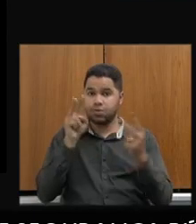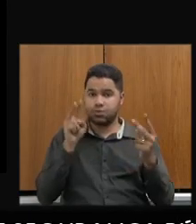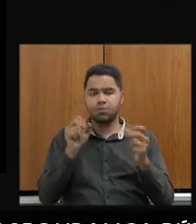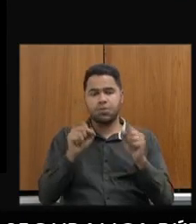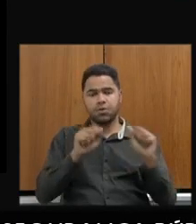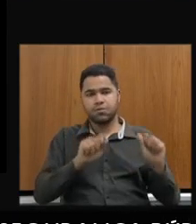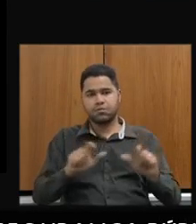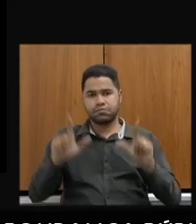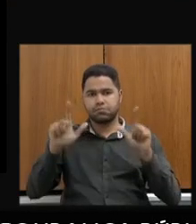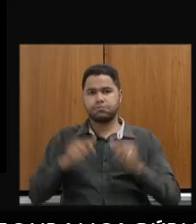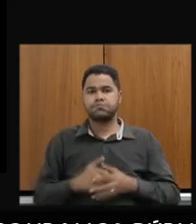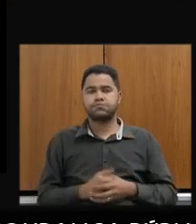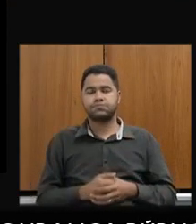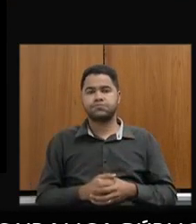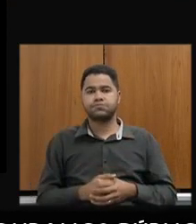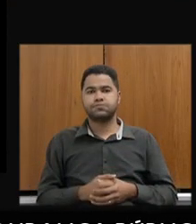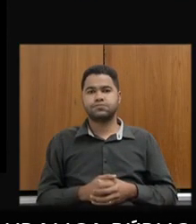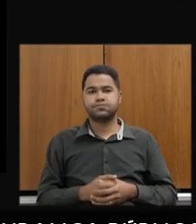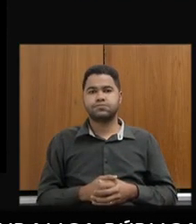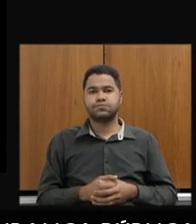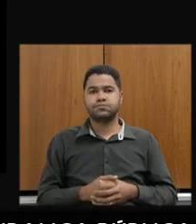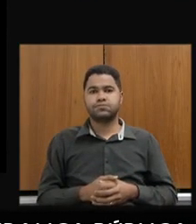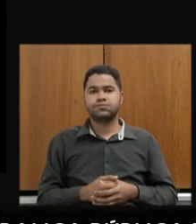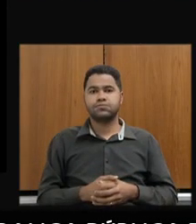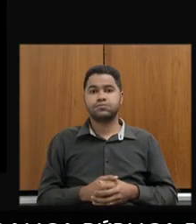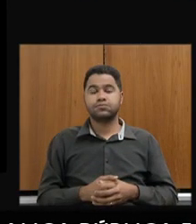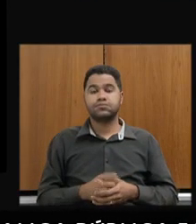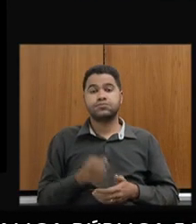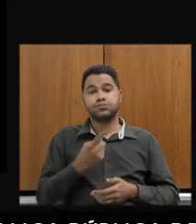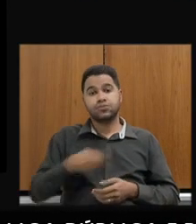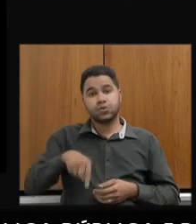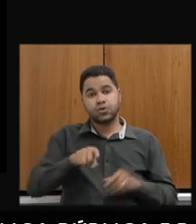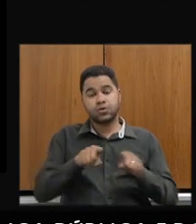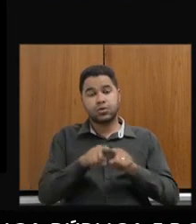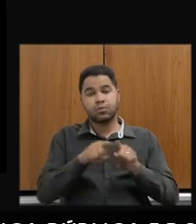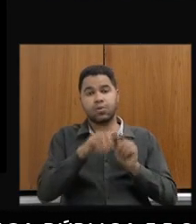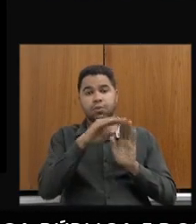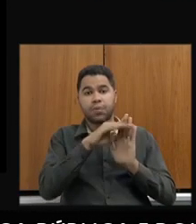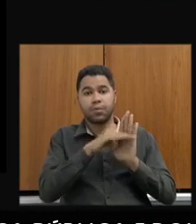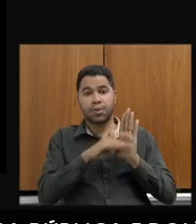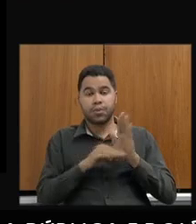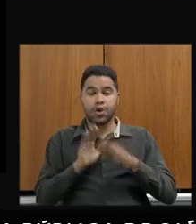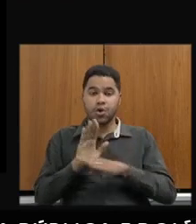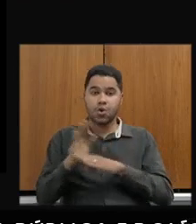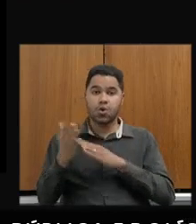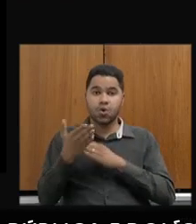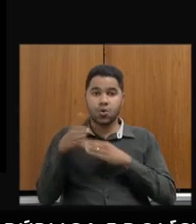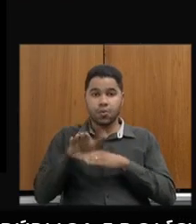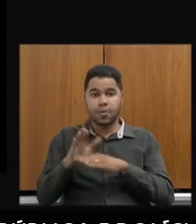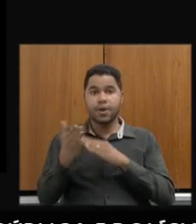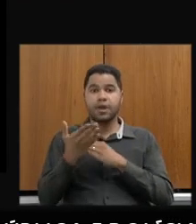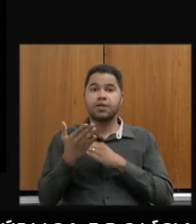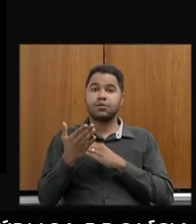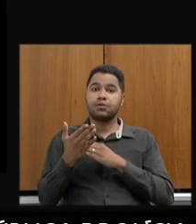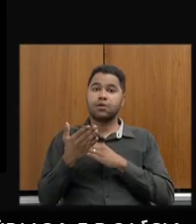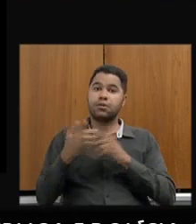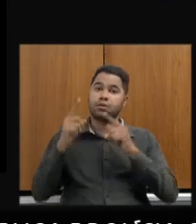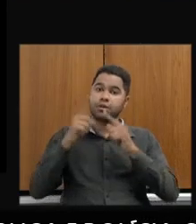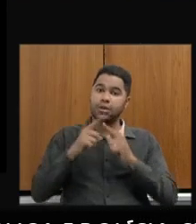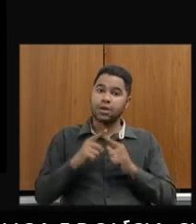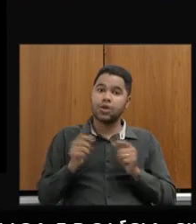pode passar e nós fizemos também termos de cooperação técnica com a Defensoria Pública